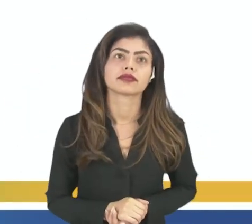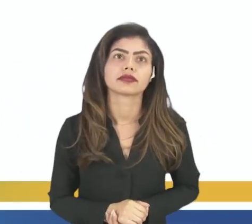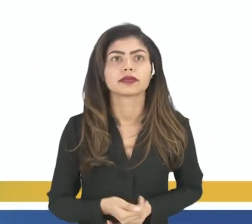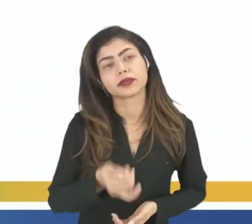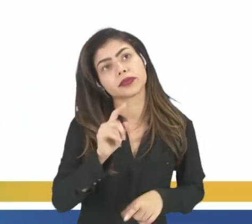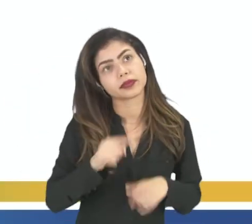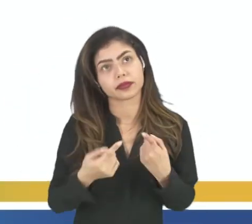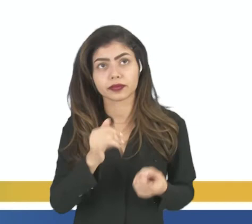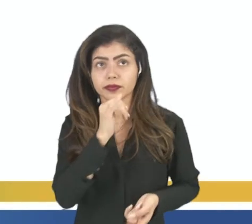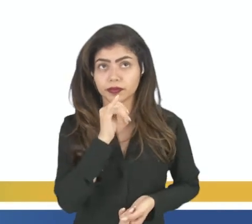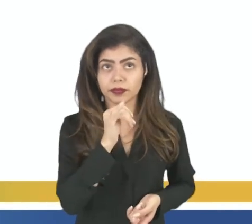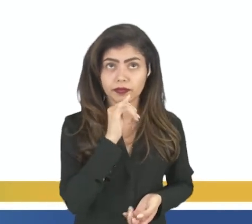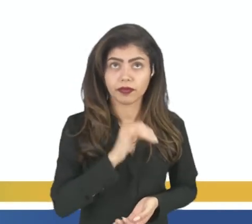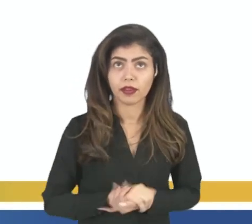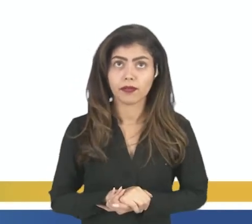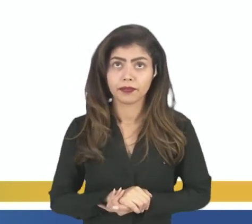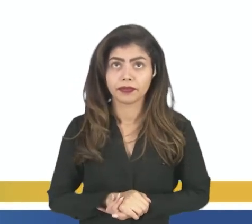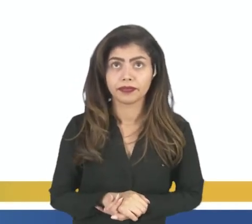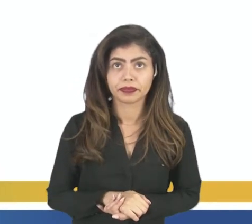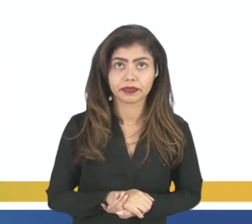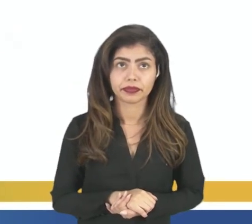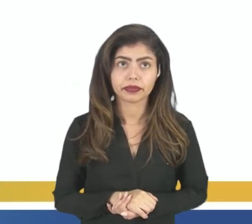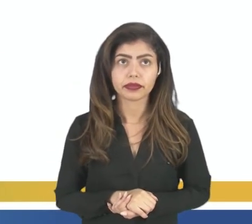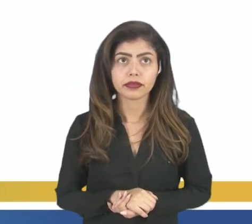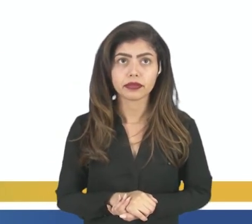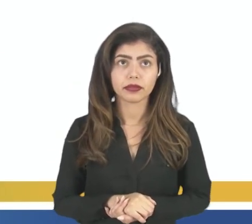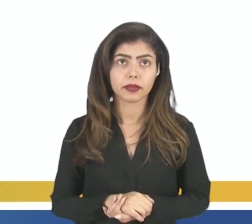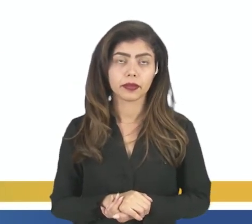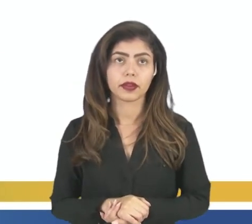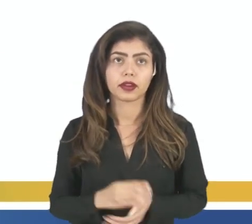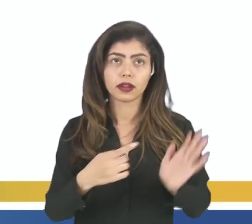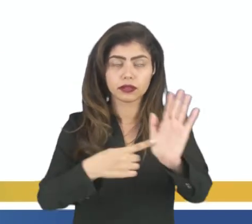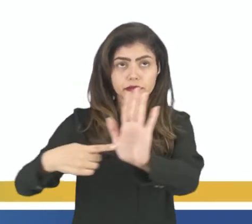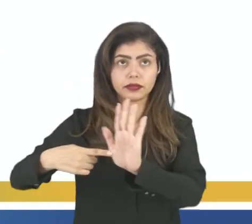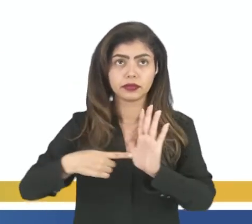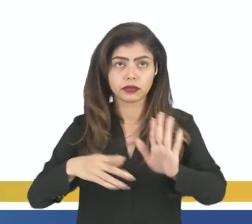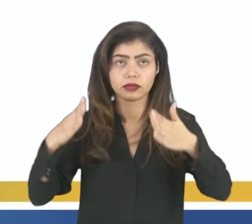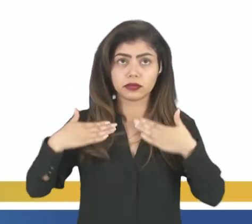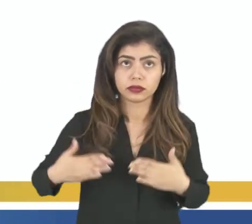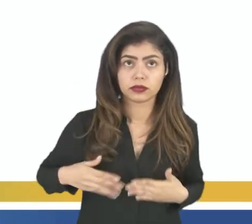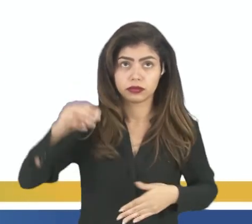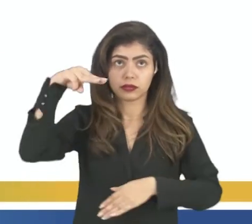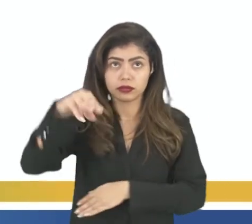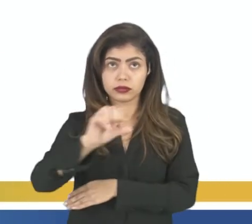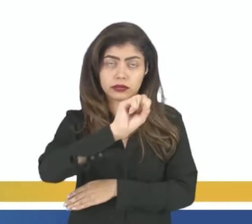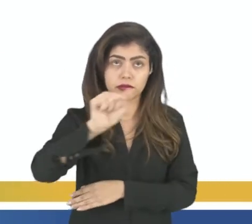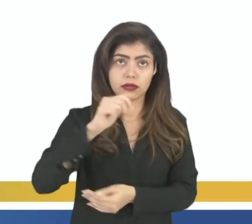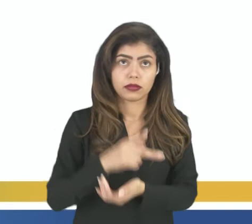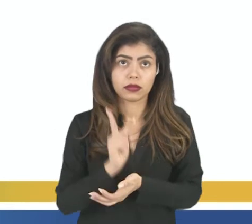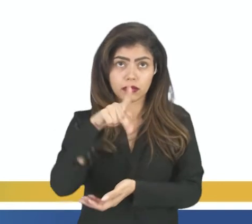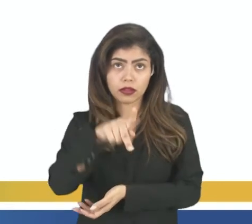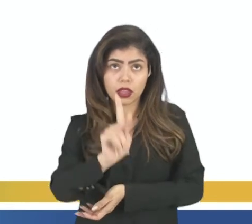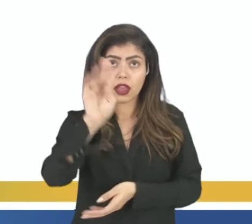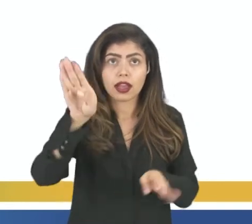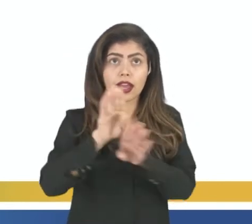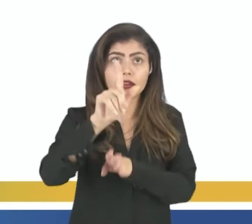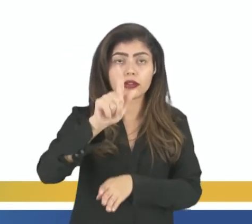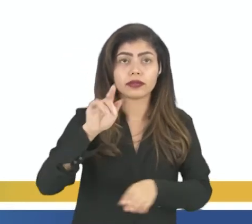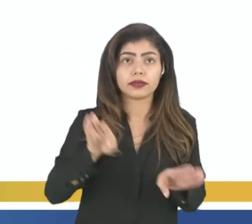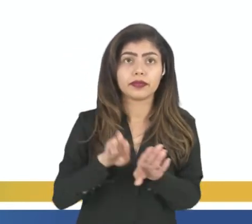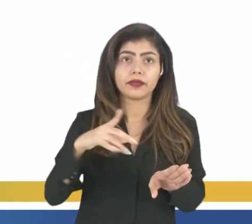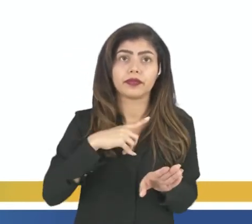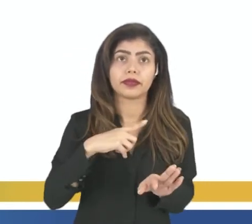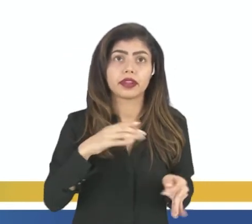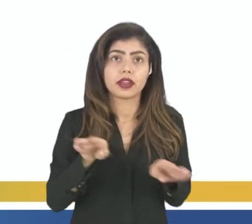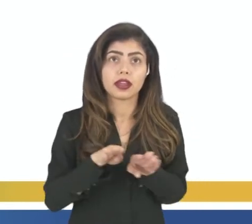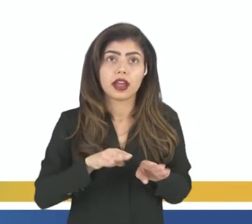Mais um exemplozinho aí para a gente entender bem essa ideia. Temos aqui um corpo de massa 4 kg está apoiado em um